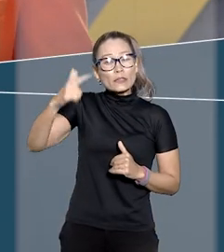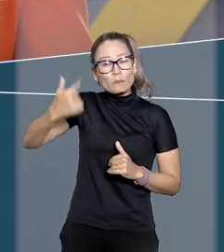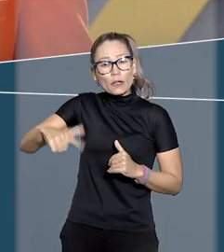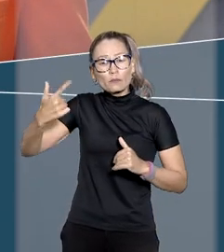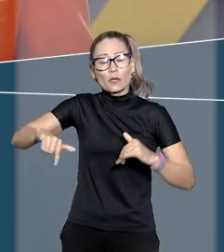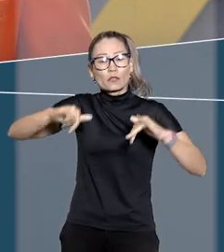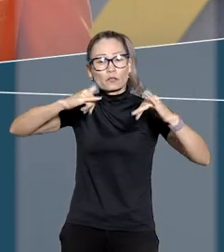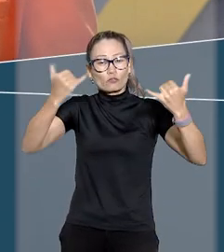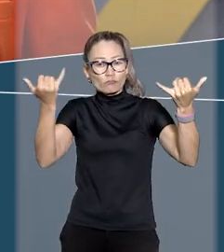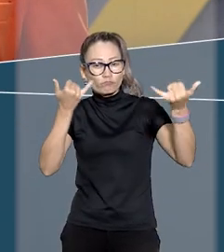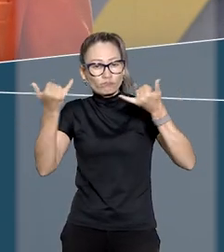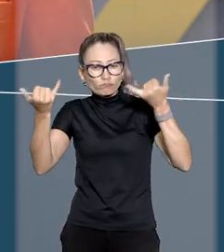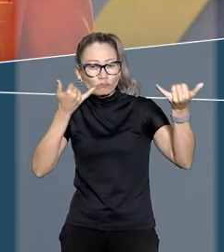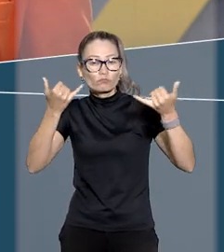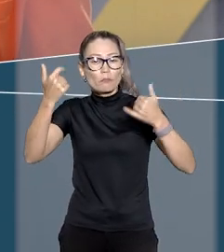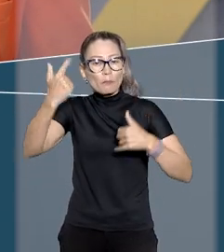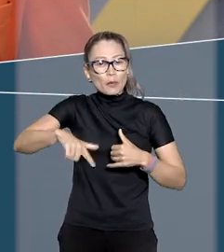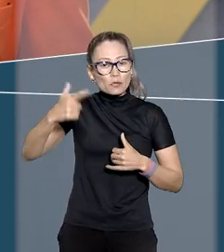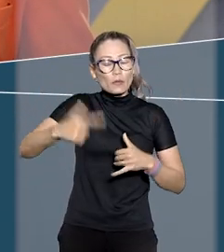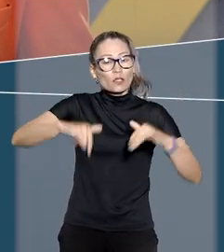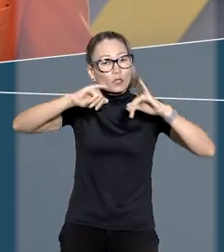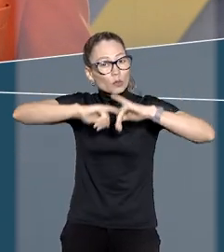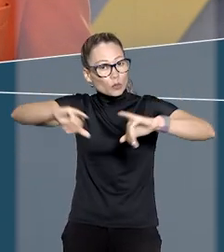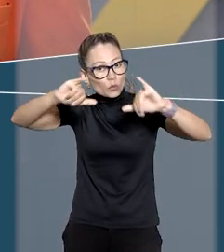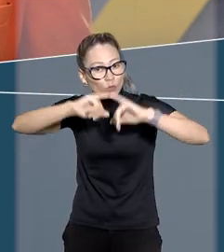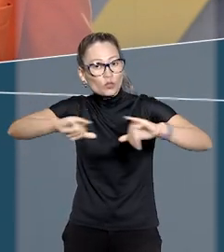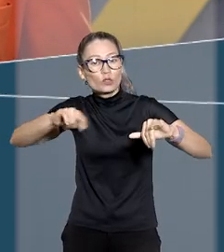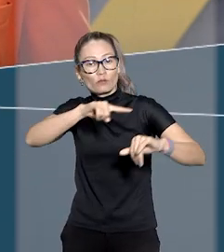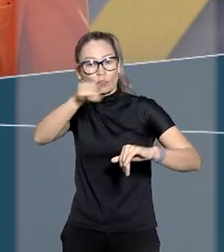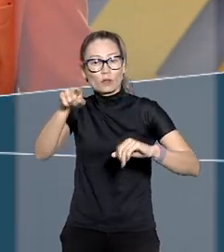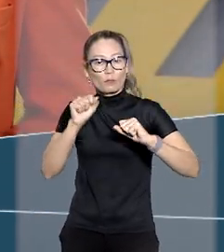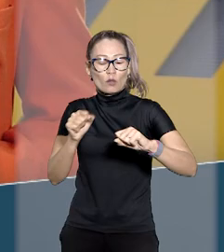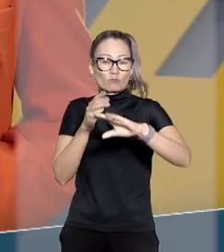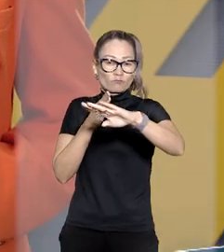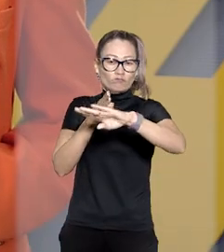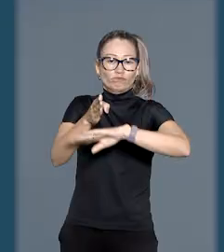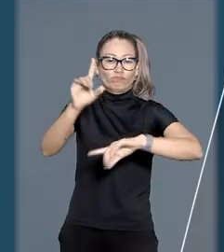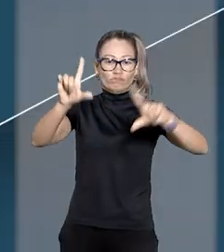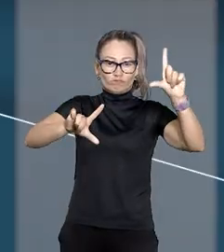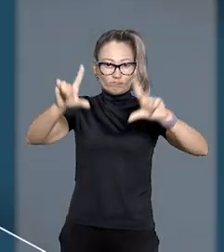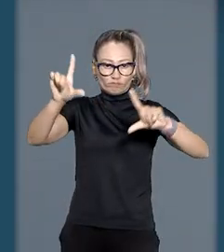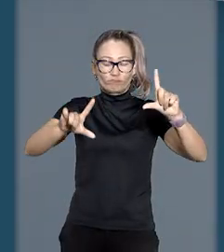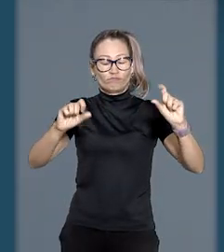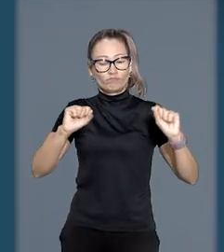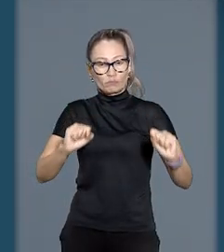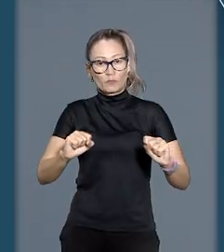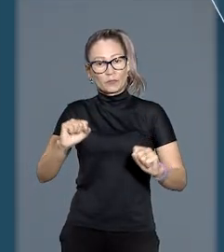outras notícias no site do STJ e nas nossas redes sociais. Até a próxima!